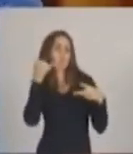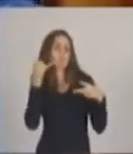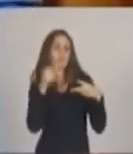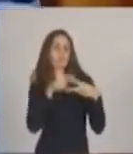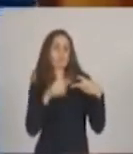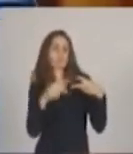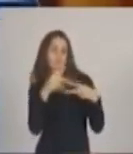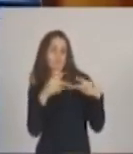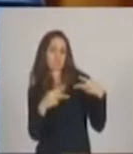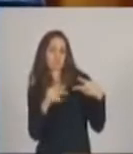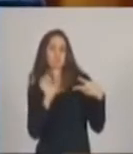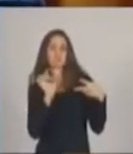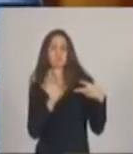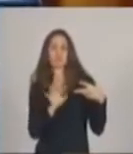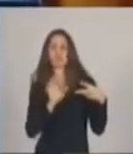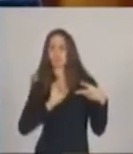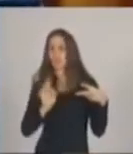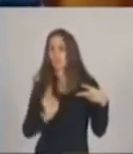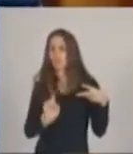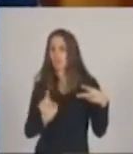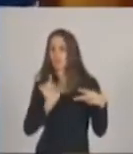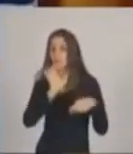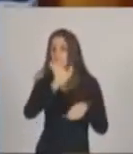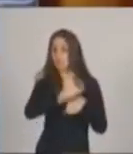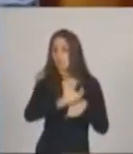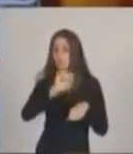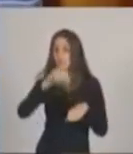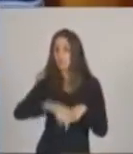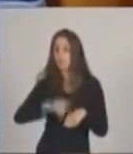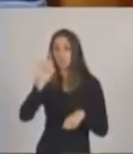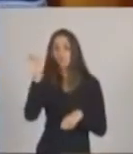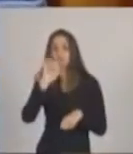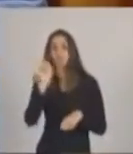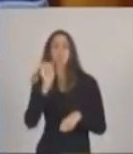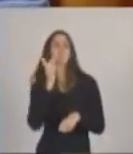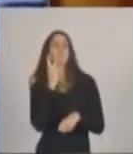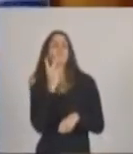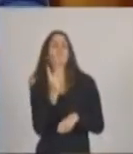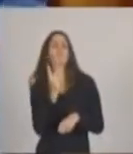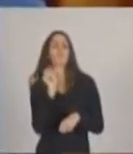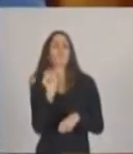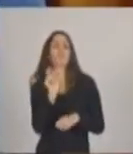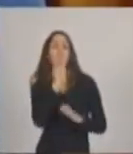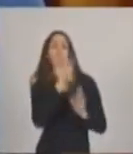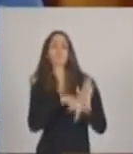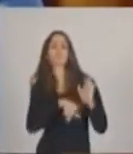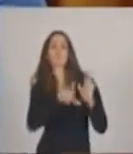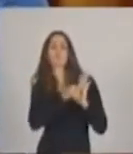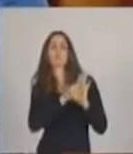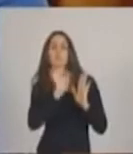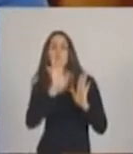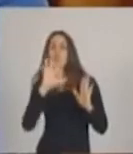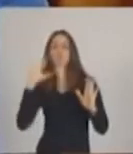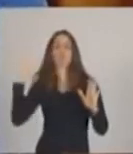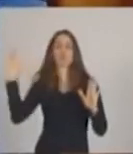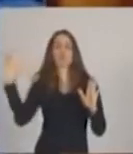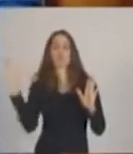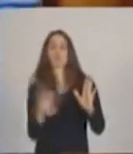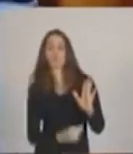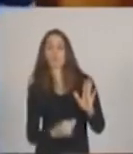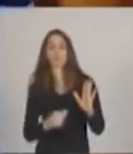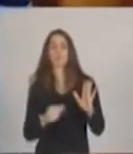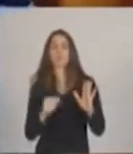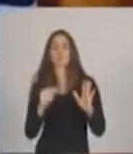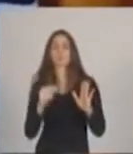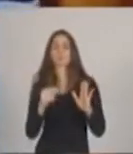das concessionárias estaduais. E ele cita, como o projeto ele trata de todas as concessionárias